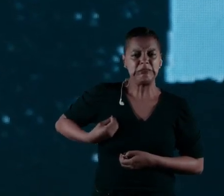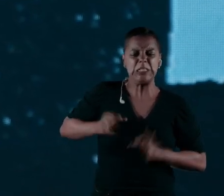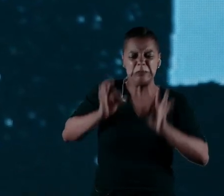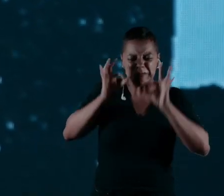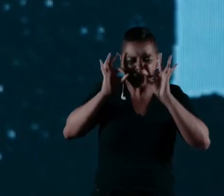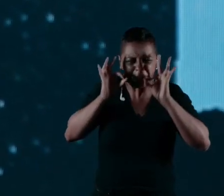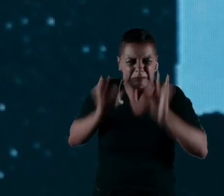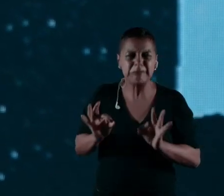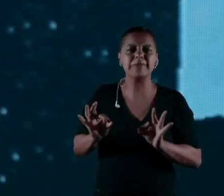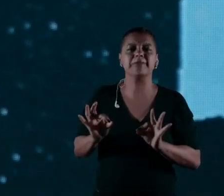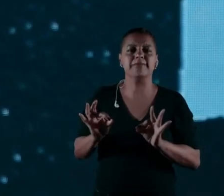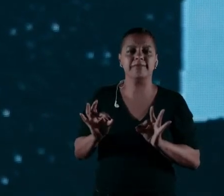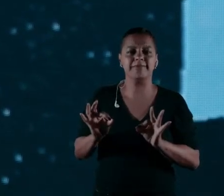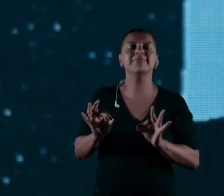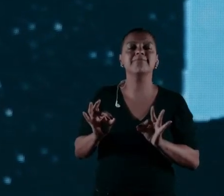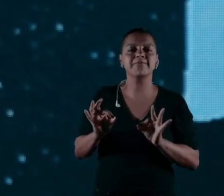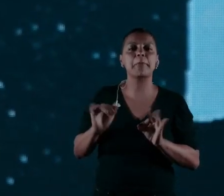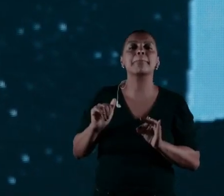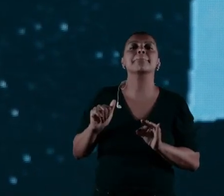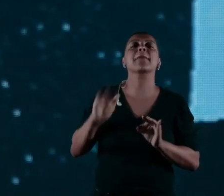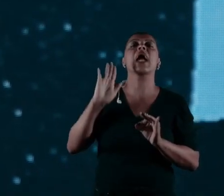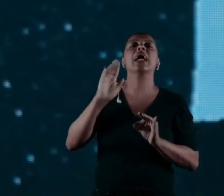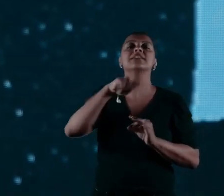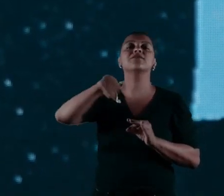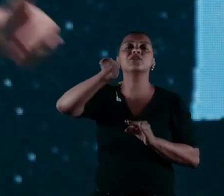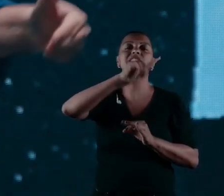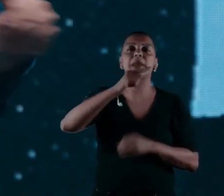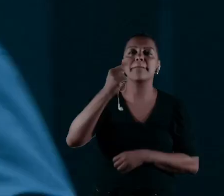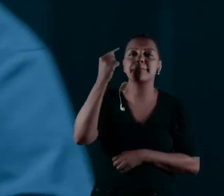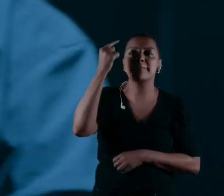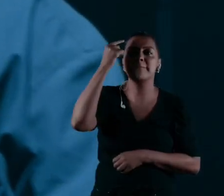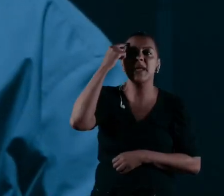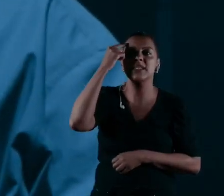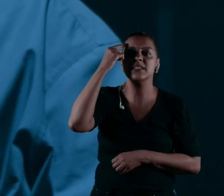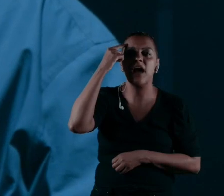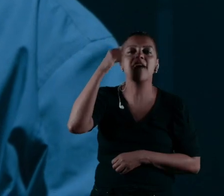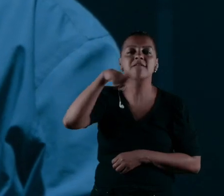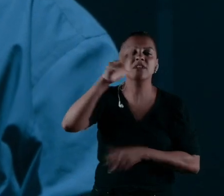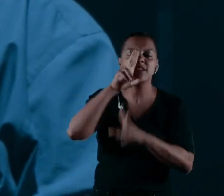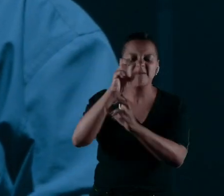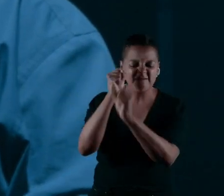honestamente, mais a sua mente será forte.